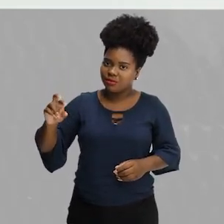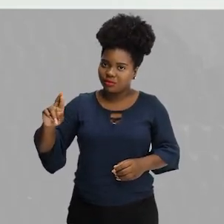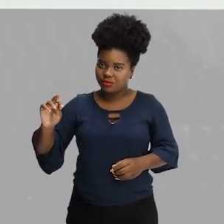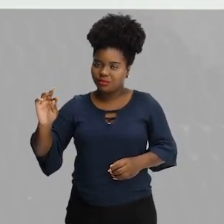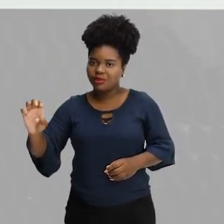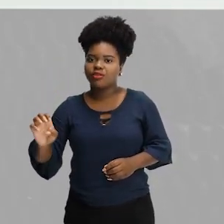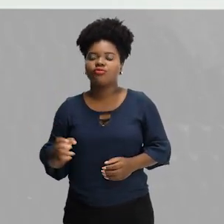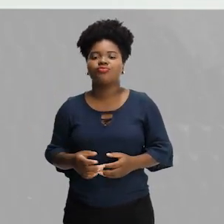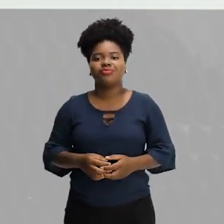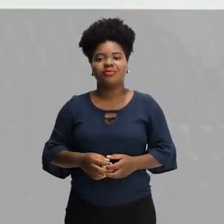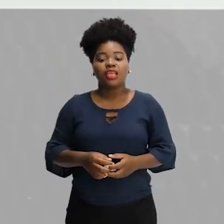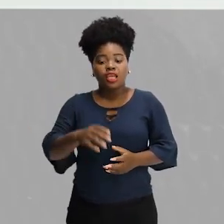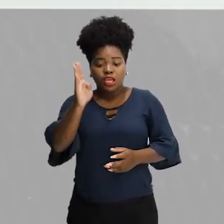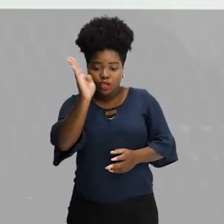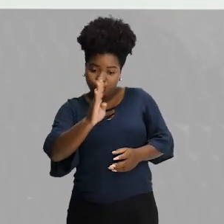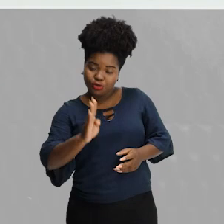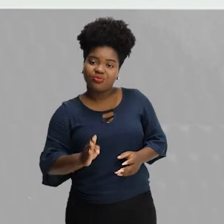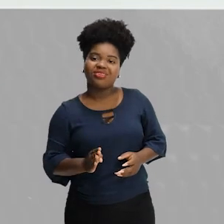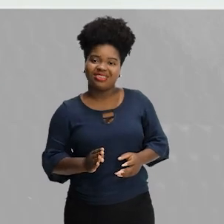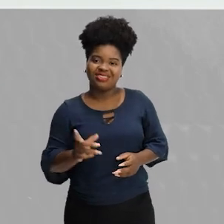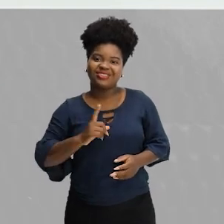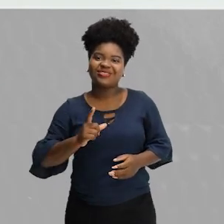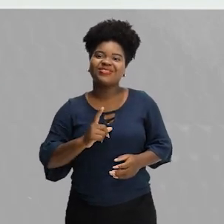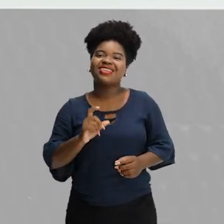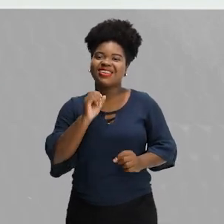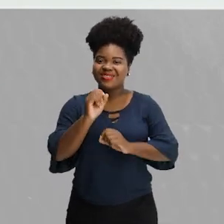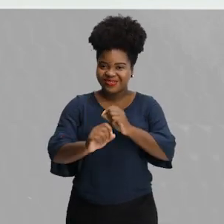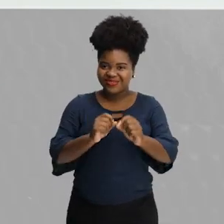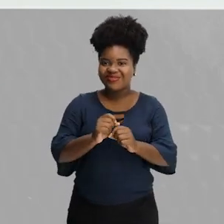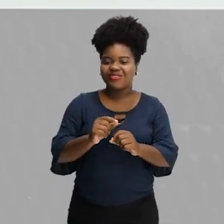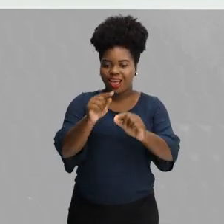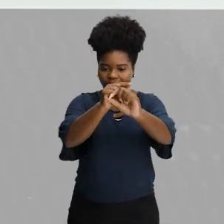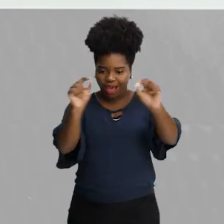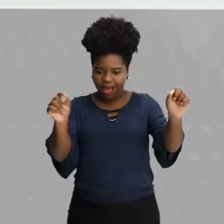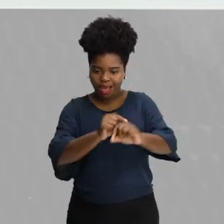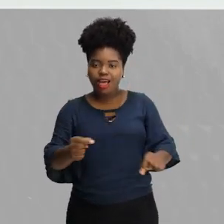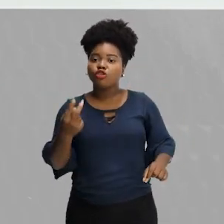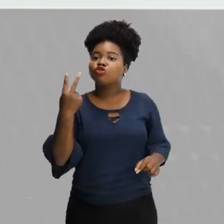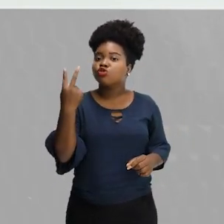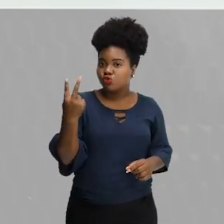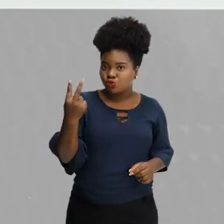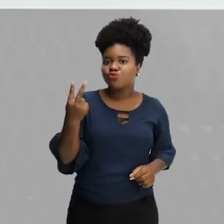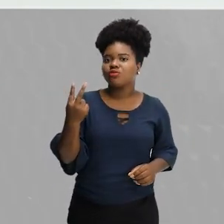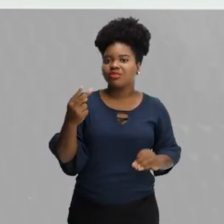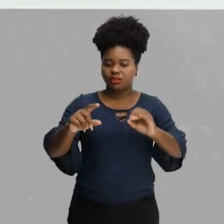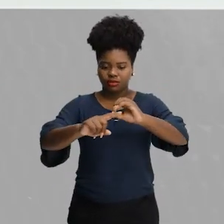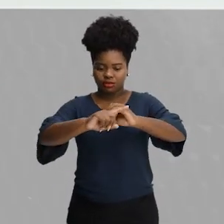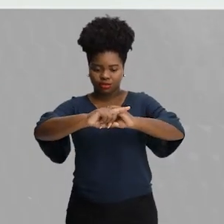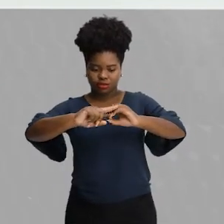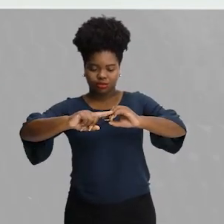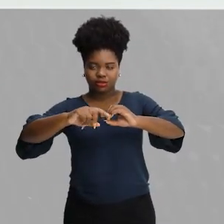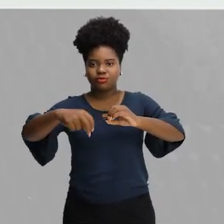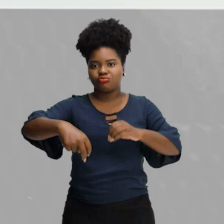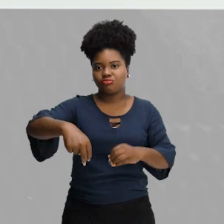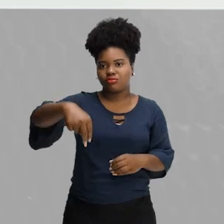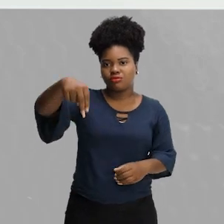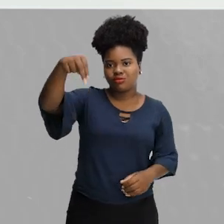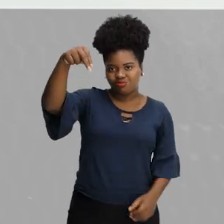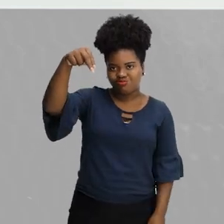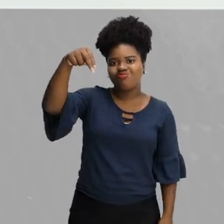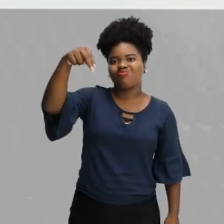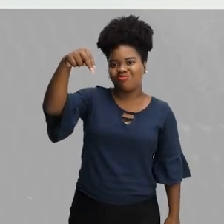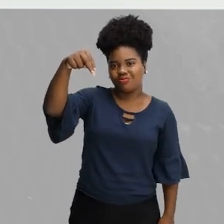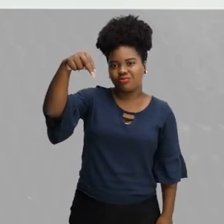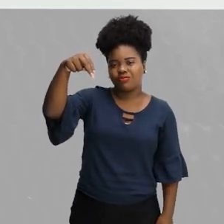o Brasil é cortado por 2 delas. Cortado pela linha do Equador na sua face norte, inclusive bem próxima